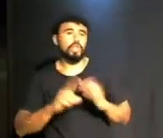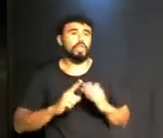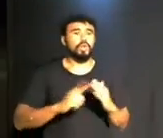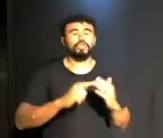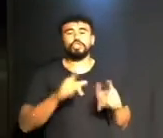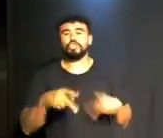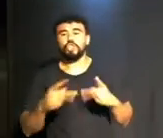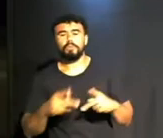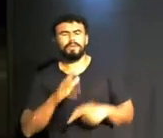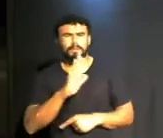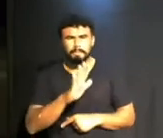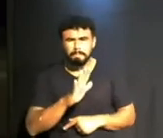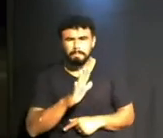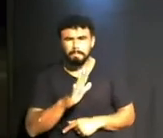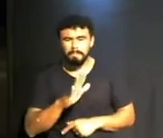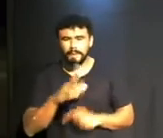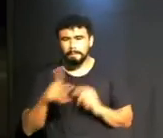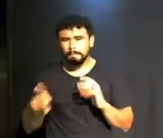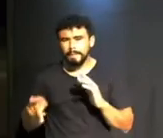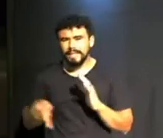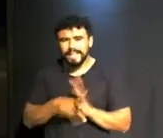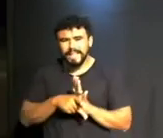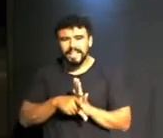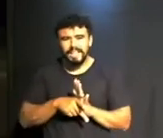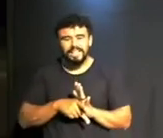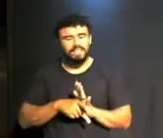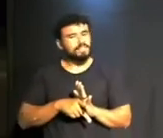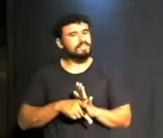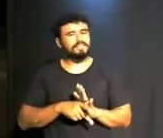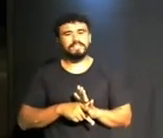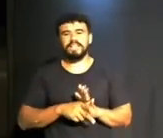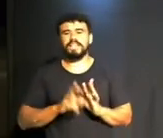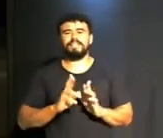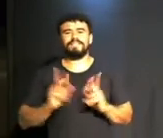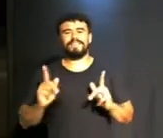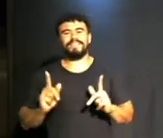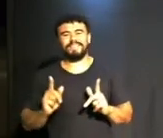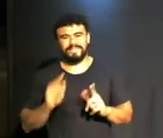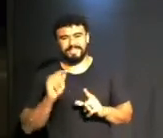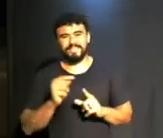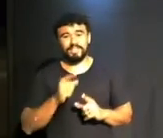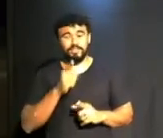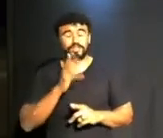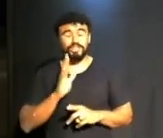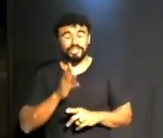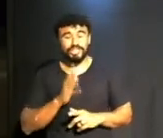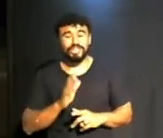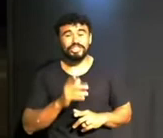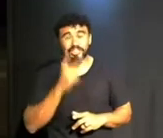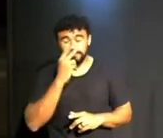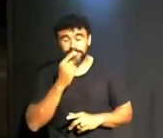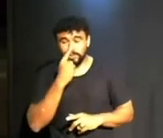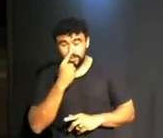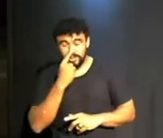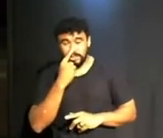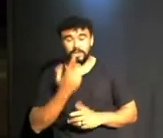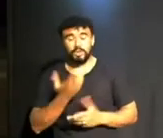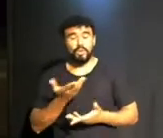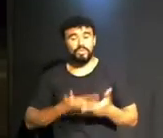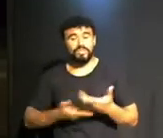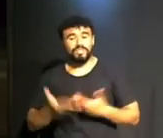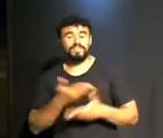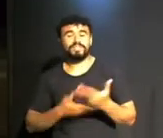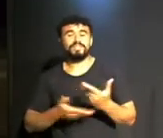diversos lugares mais perto em ser é um outro nível compete a pessoas que foram geradas no intimidade numa